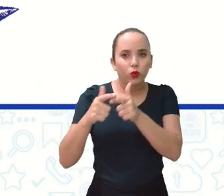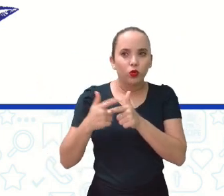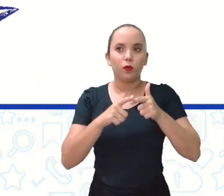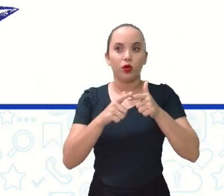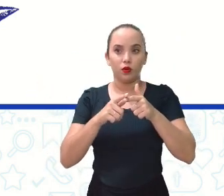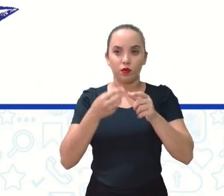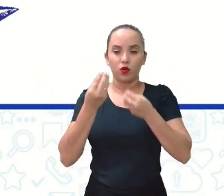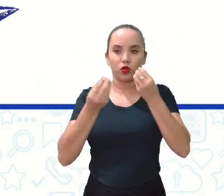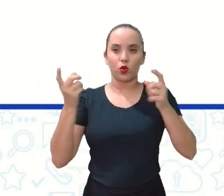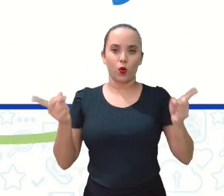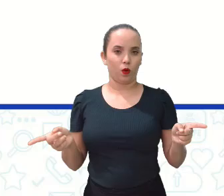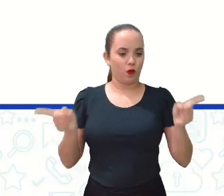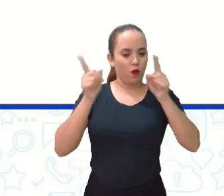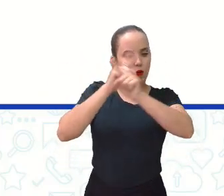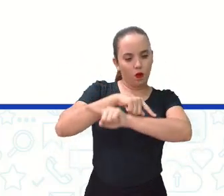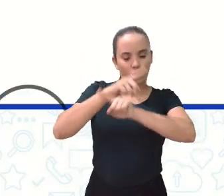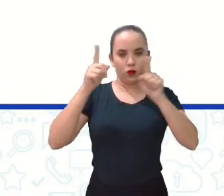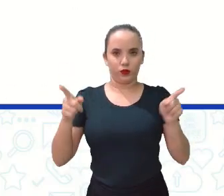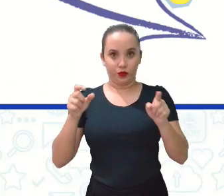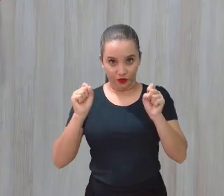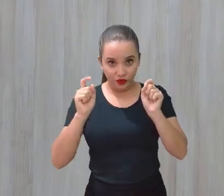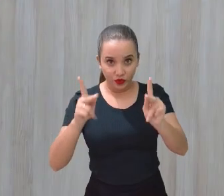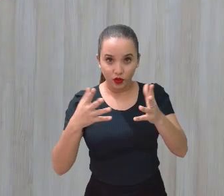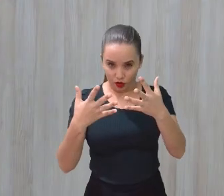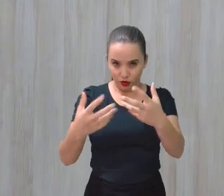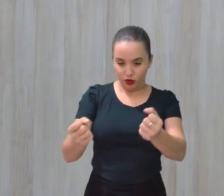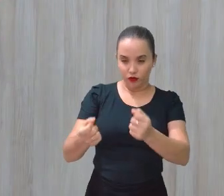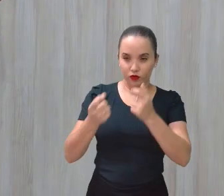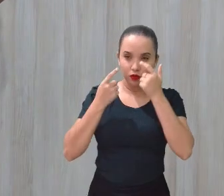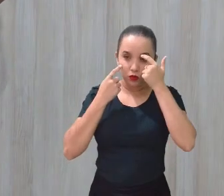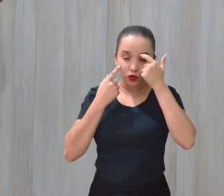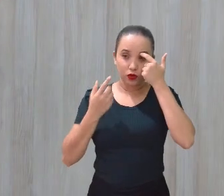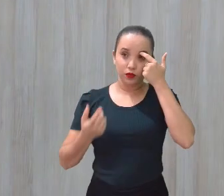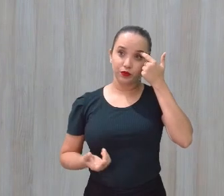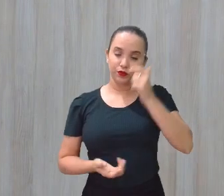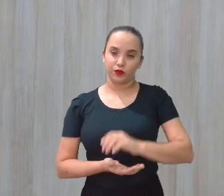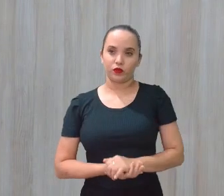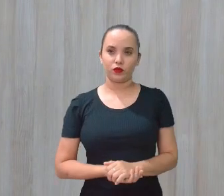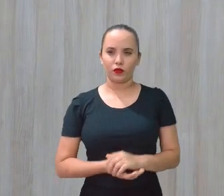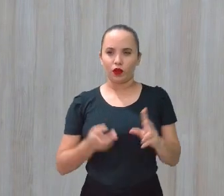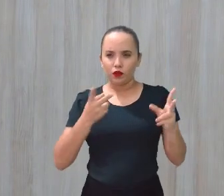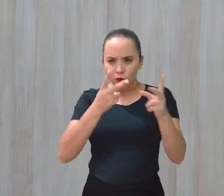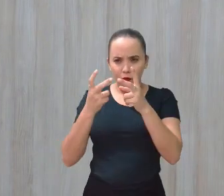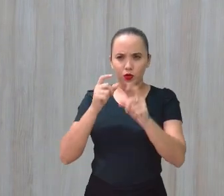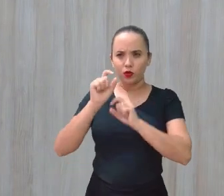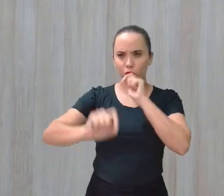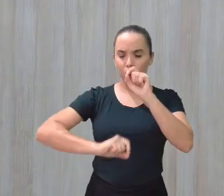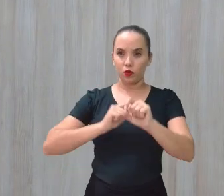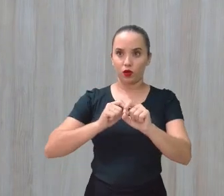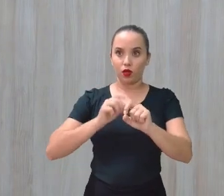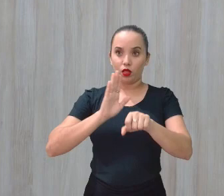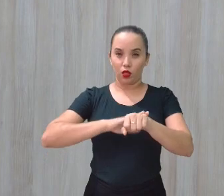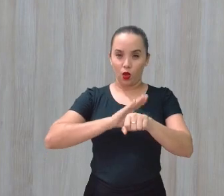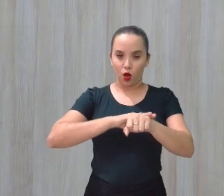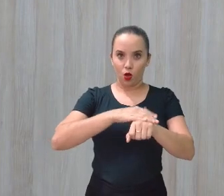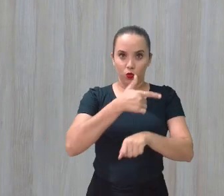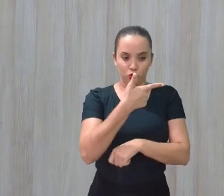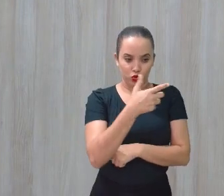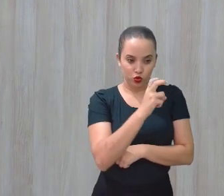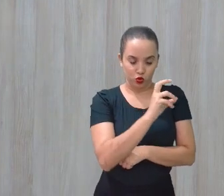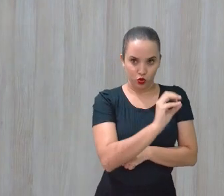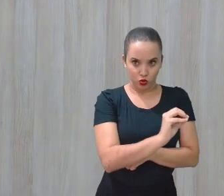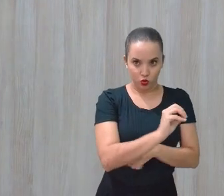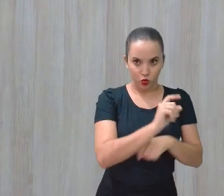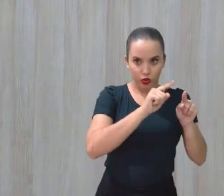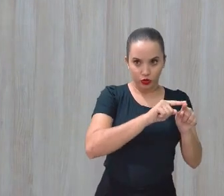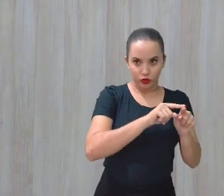ela passa para o outro lado. Então, vamos fazer isso. Feito isso, percebe o seguinte, quando eu passar o 250, ou seja,